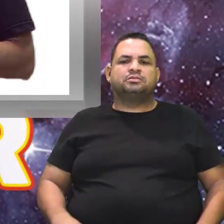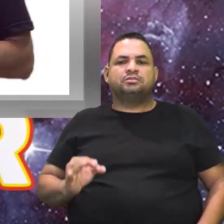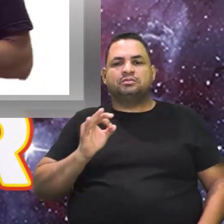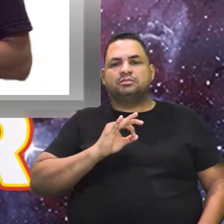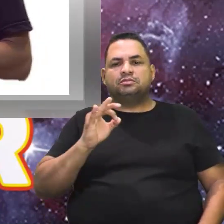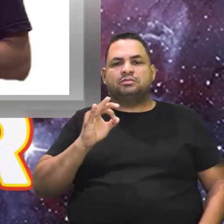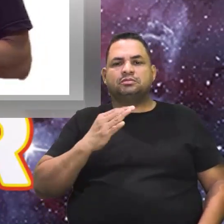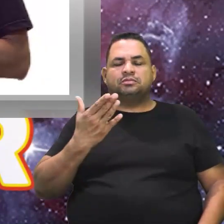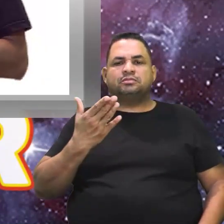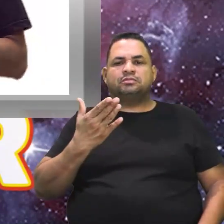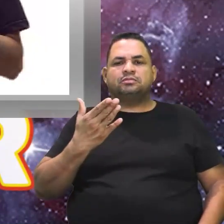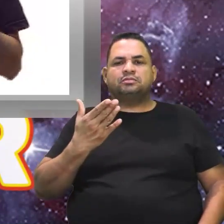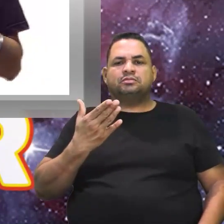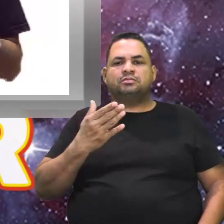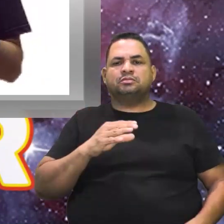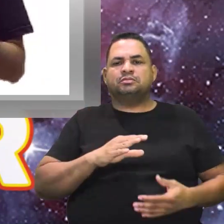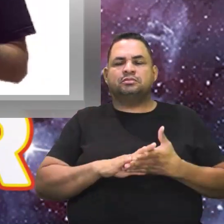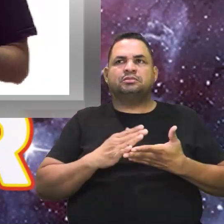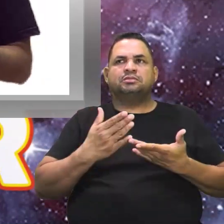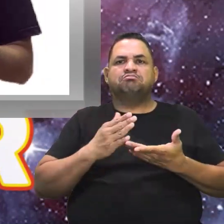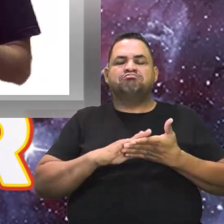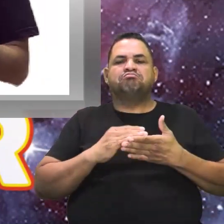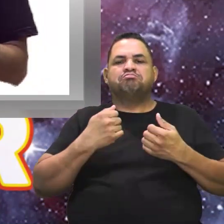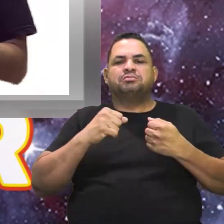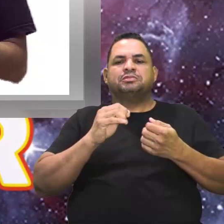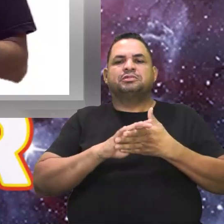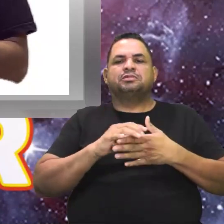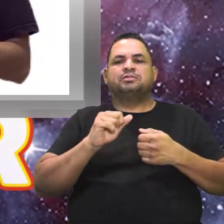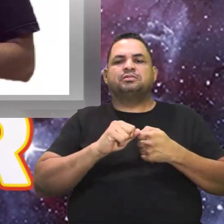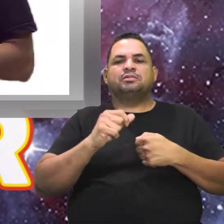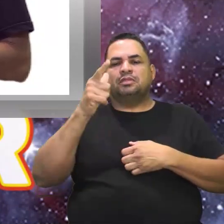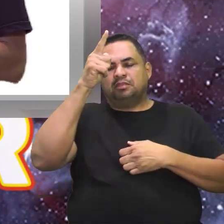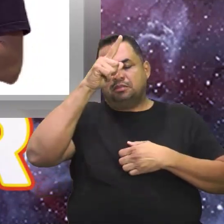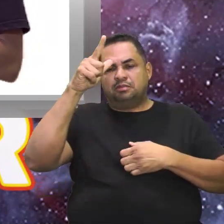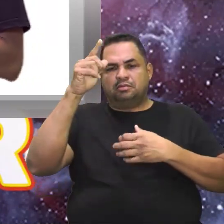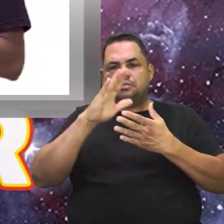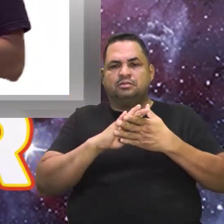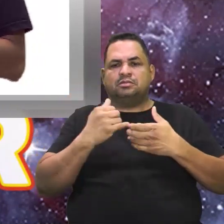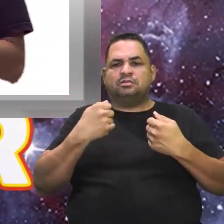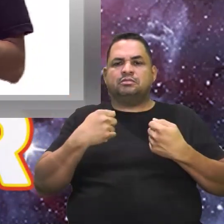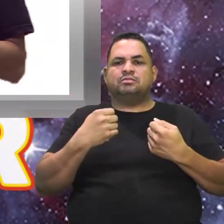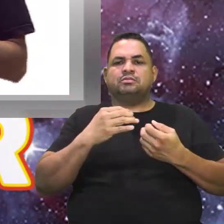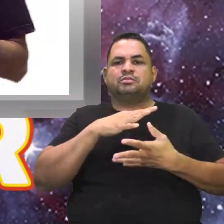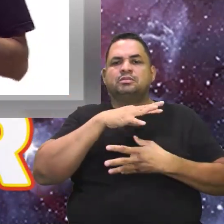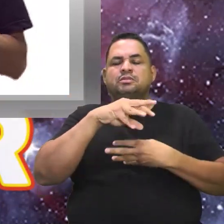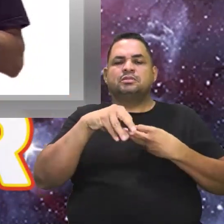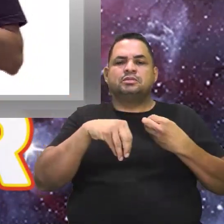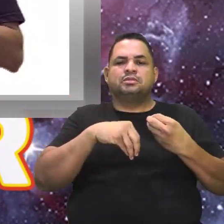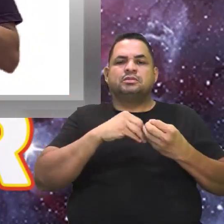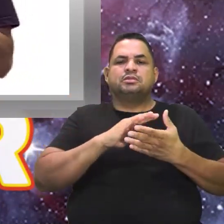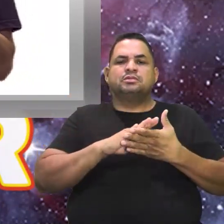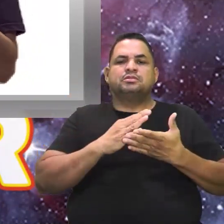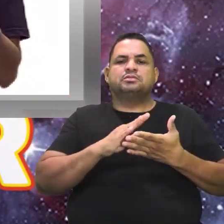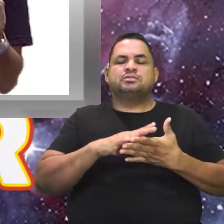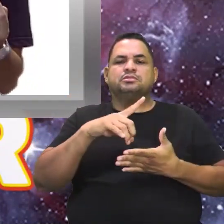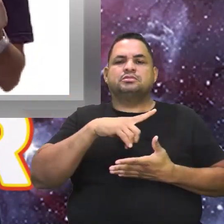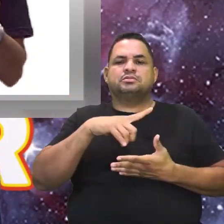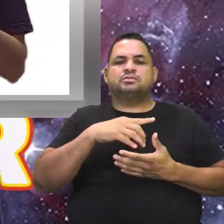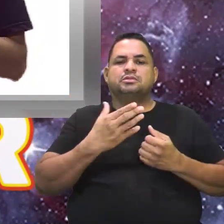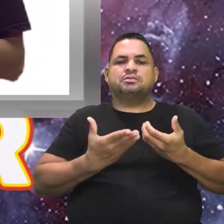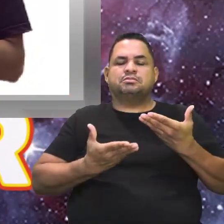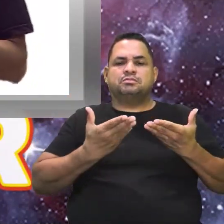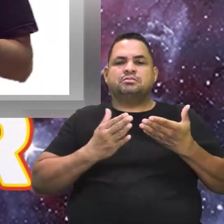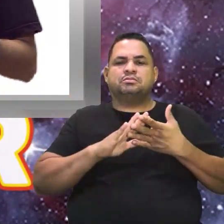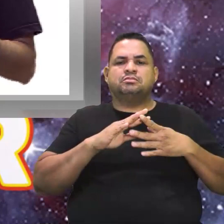foi de porcentagem, né? Que dá para fazer pela lógica. A outra também de uma porcentagem, só que envolvia já, aí sim, já tinha um